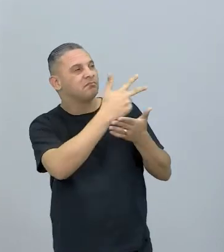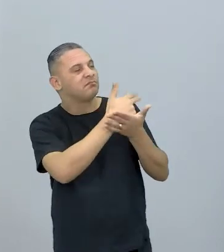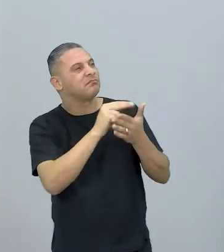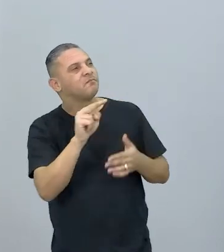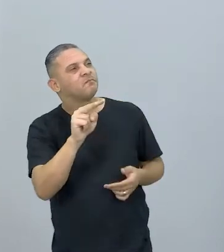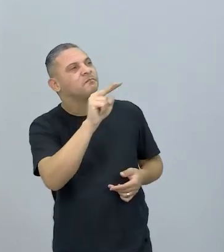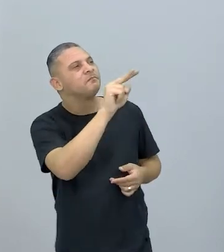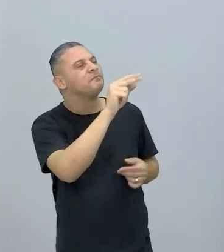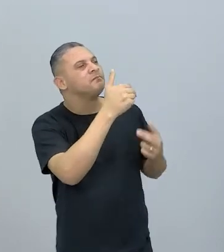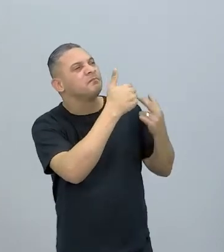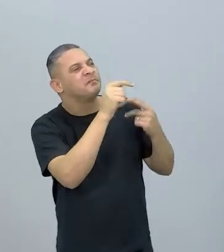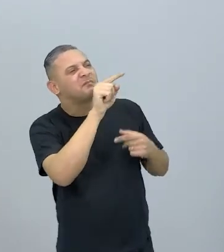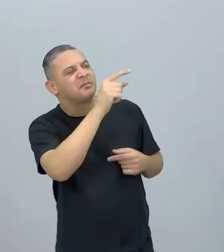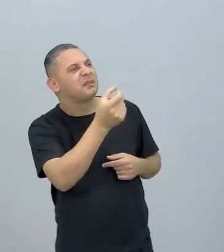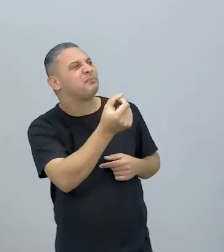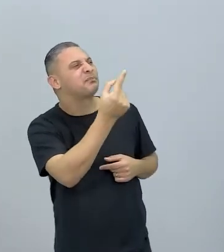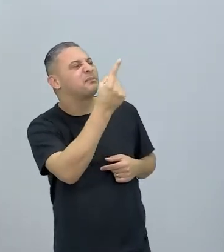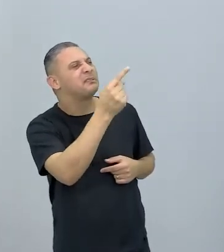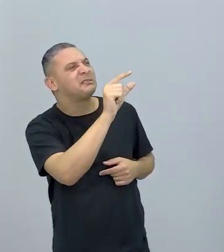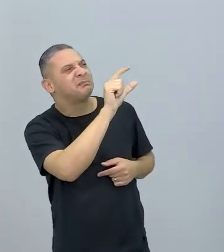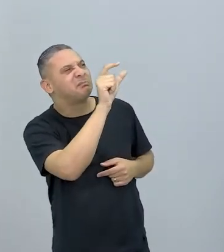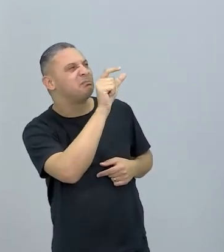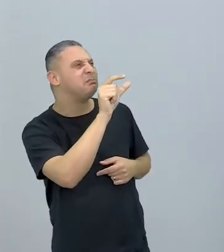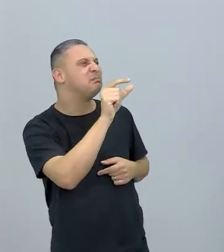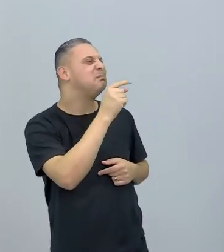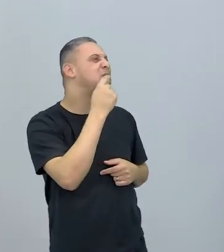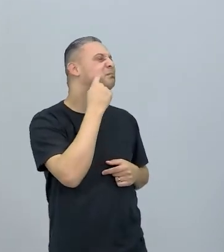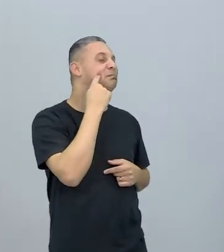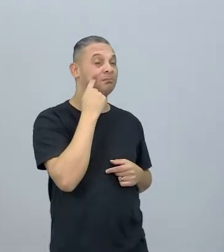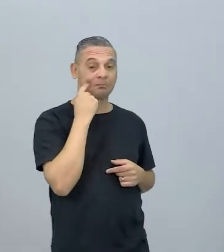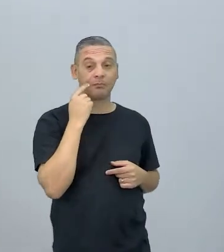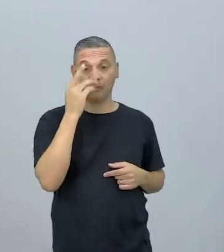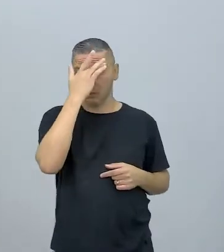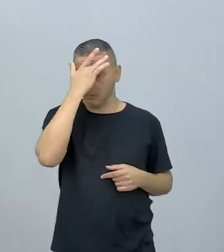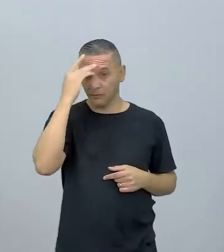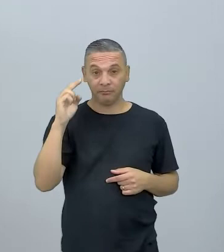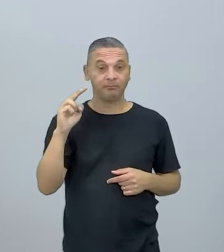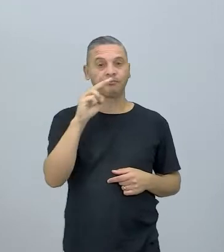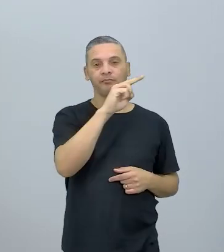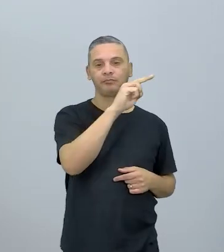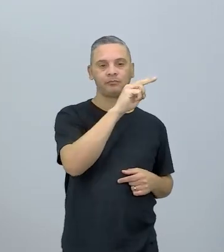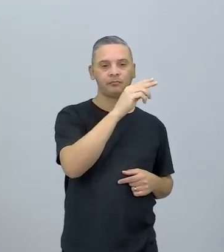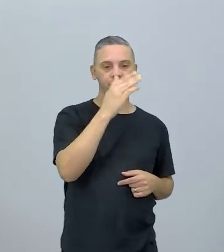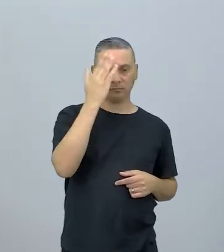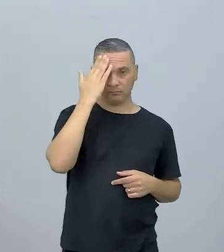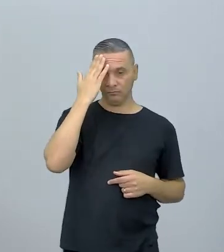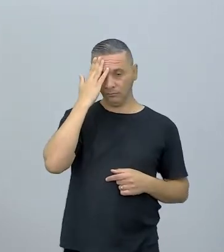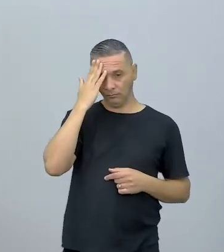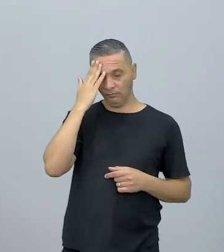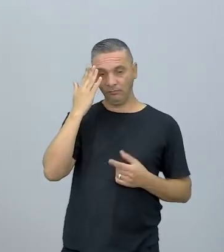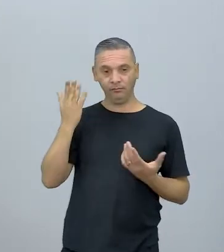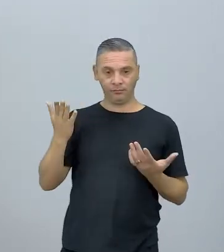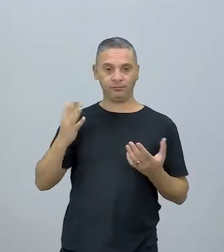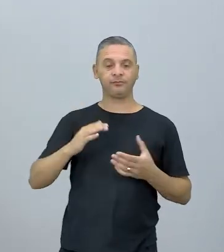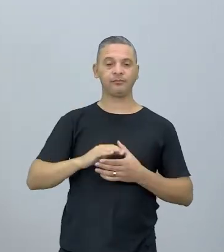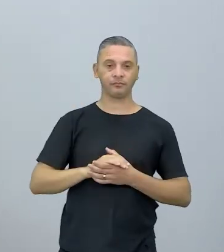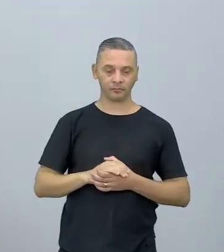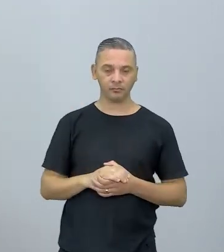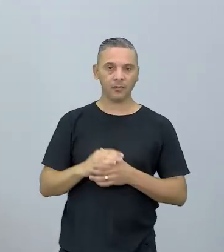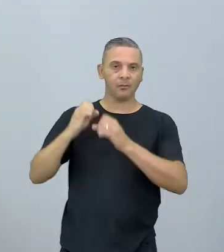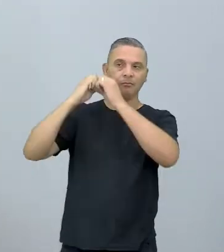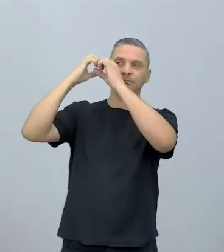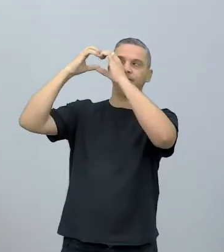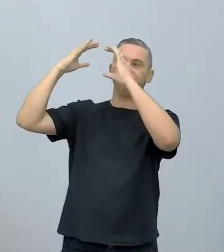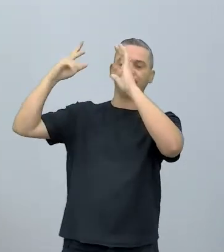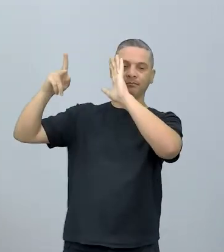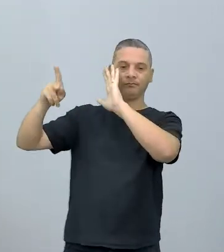um objeto assim meio estranho, né? Enfim, era a pessoa que estava configurando aquela imagem com aquela imaginação dela, que podia